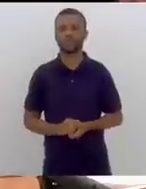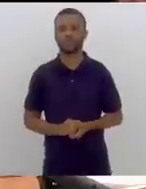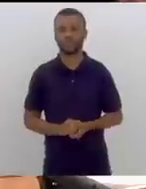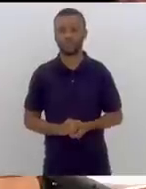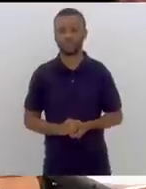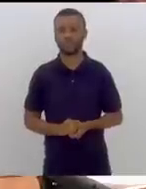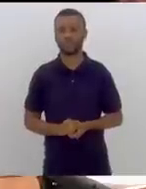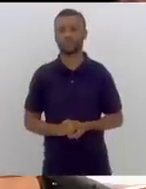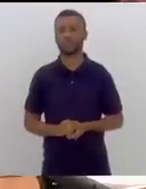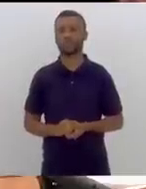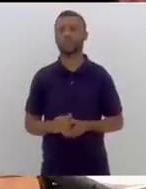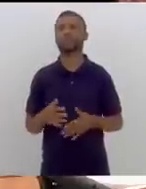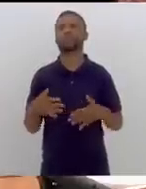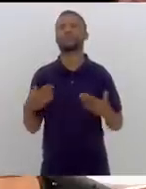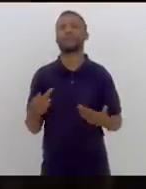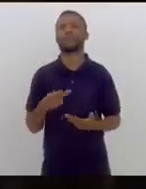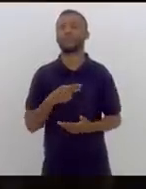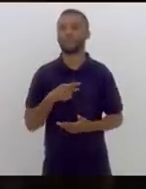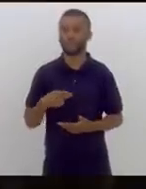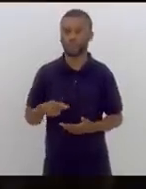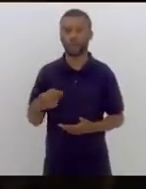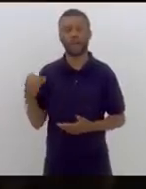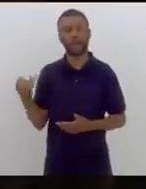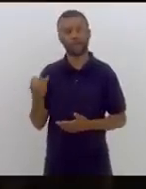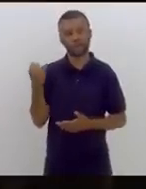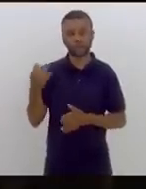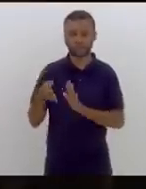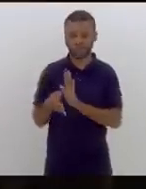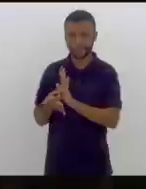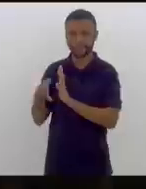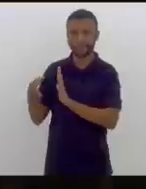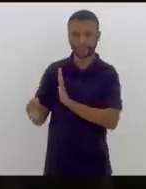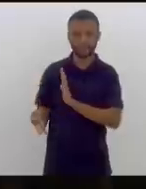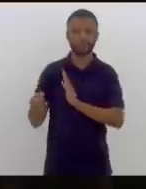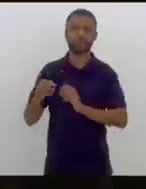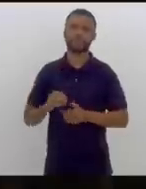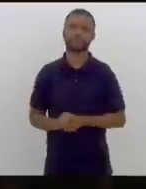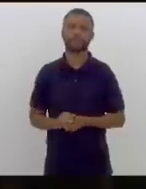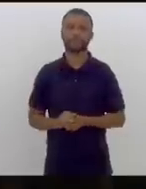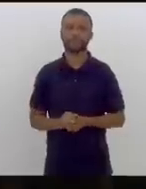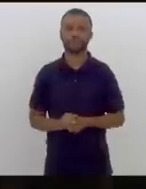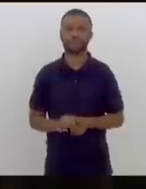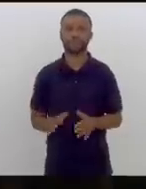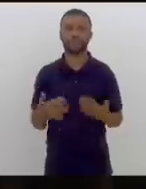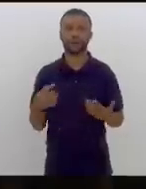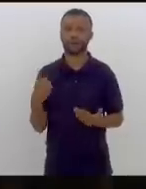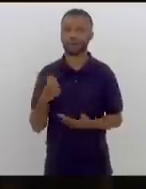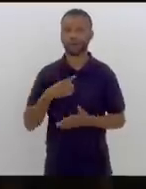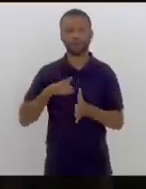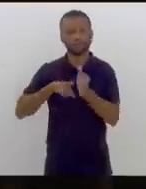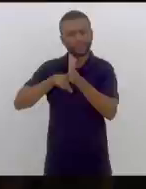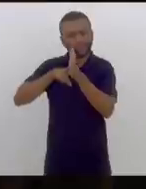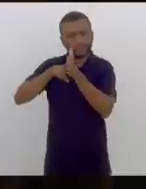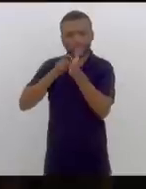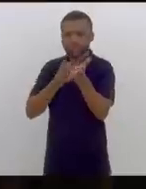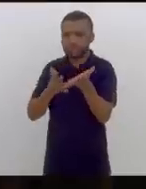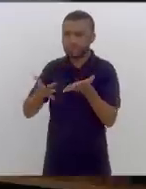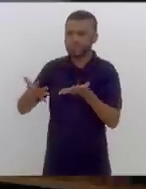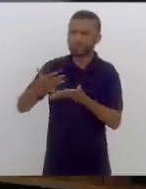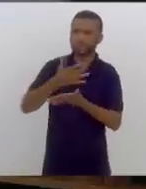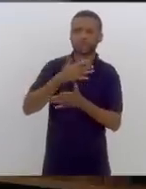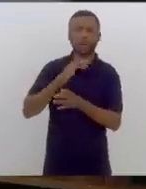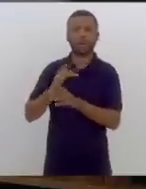é presidente bem importante essa colocação nós temos um levantamento mais